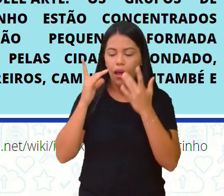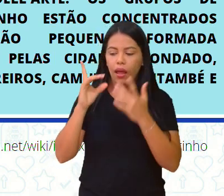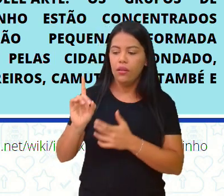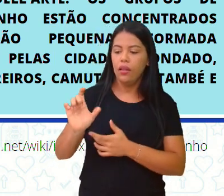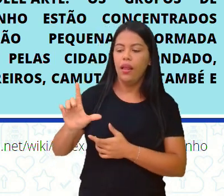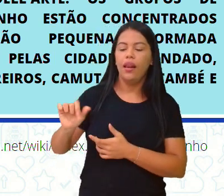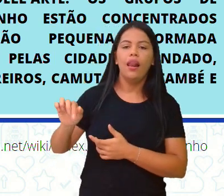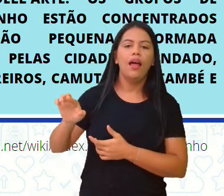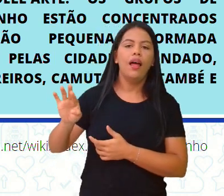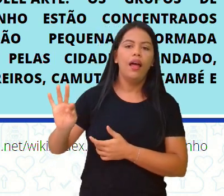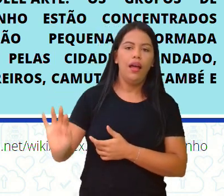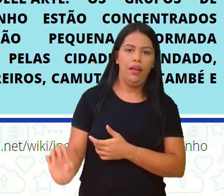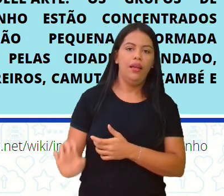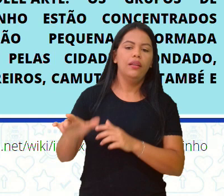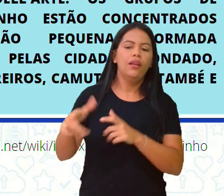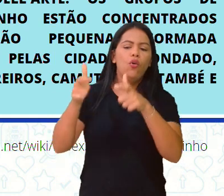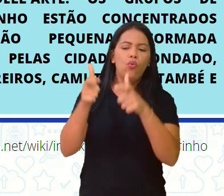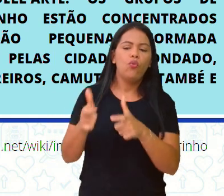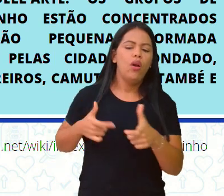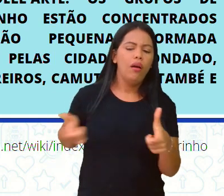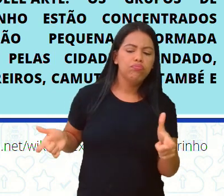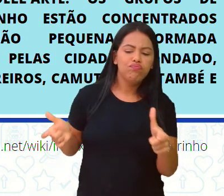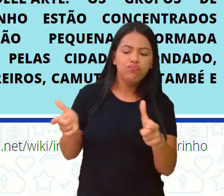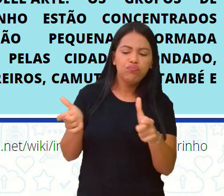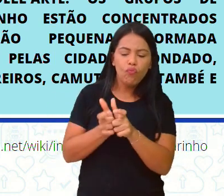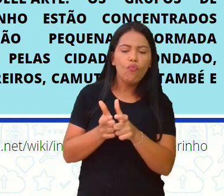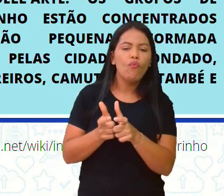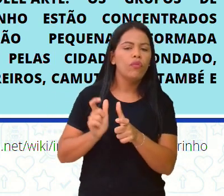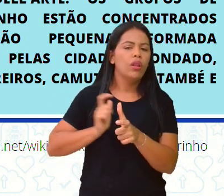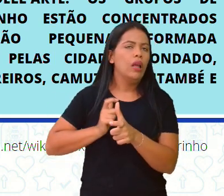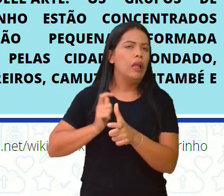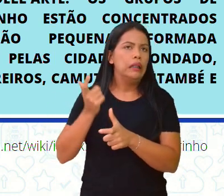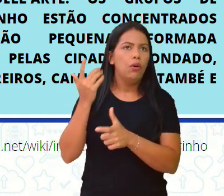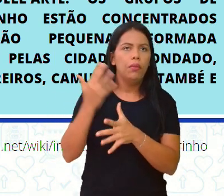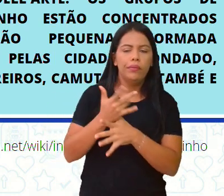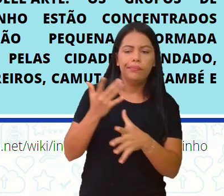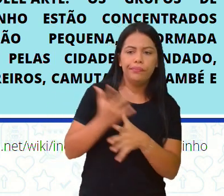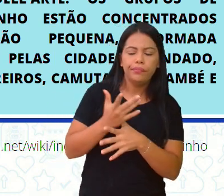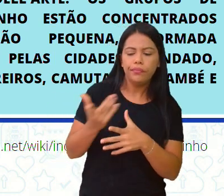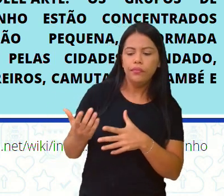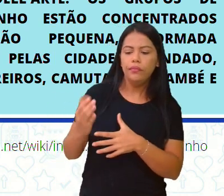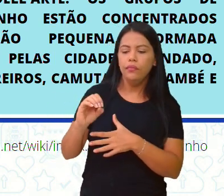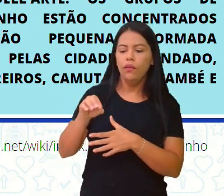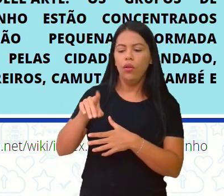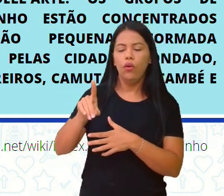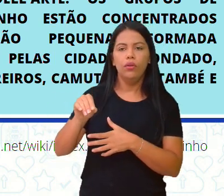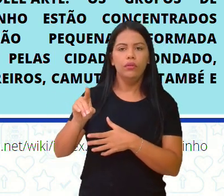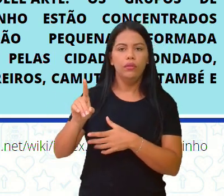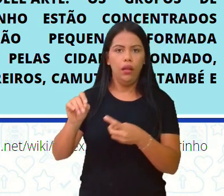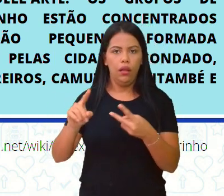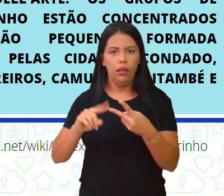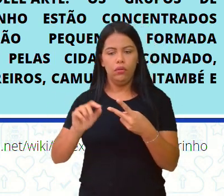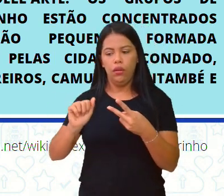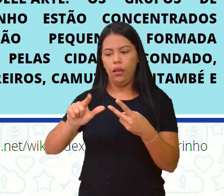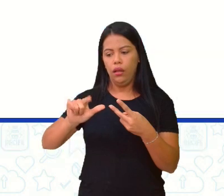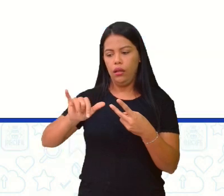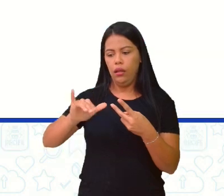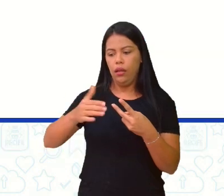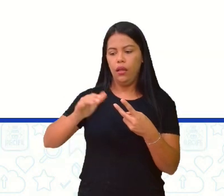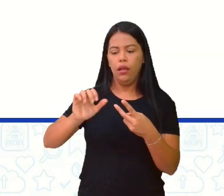região pequena, né, formada basicamente pelas cidades de Condado, Aliança, Ferreiros, Camusim e